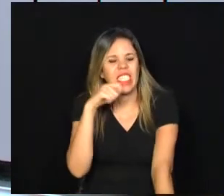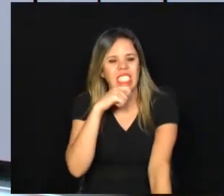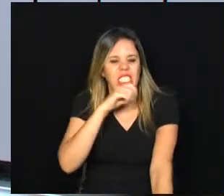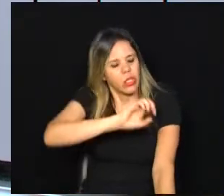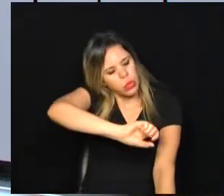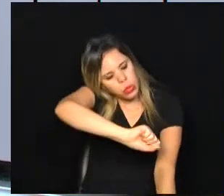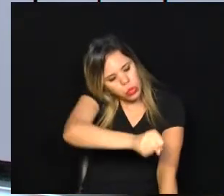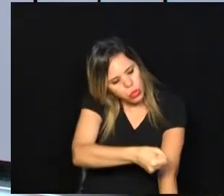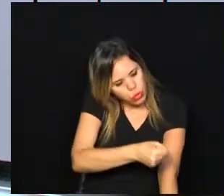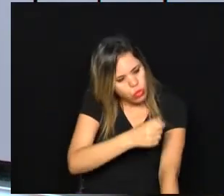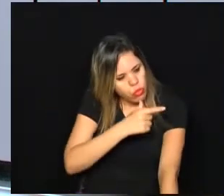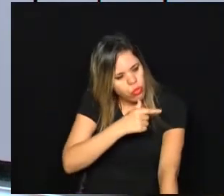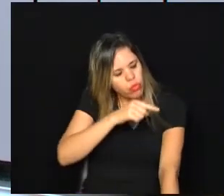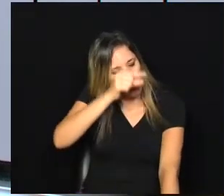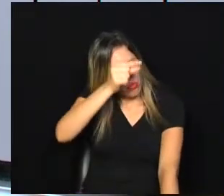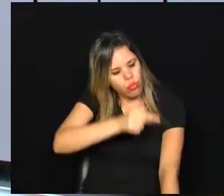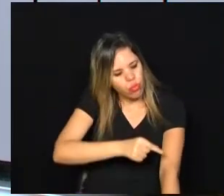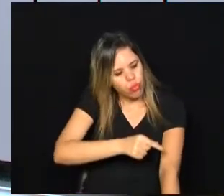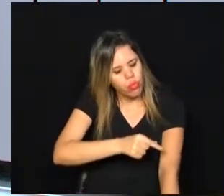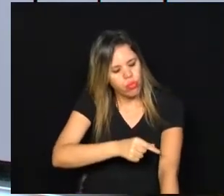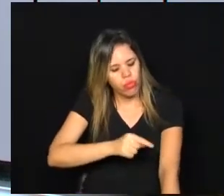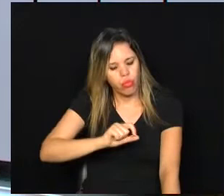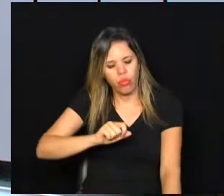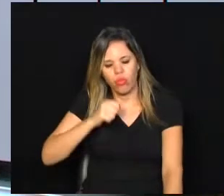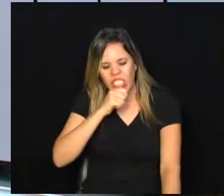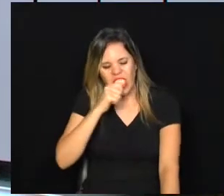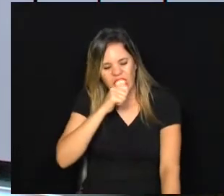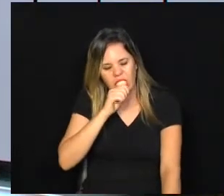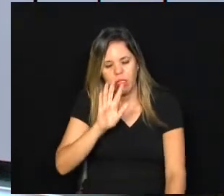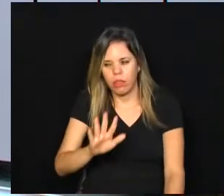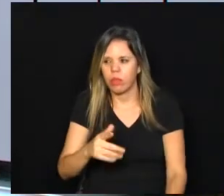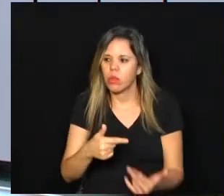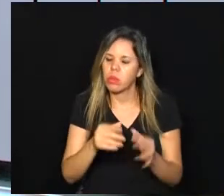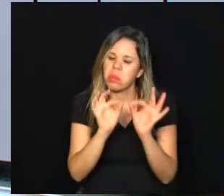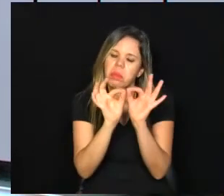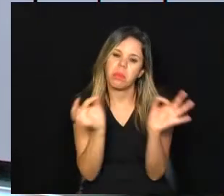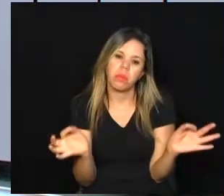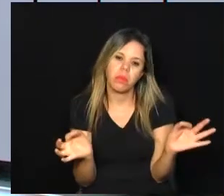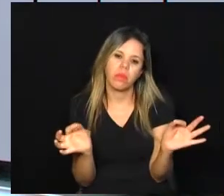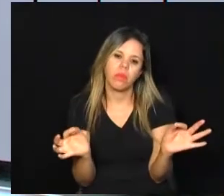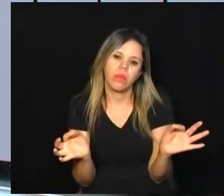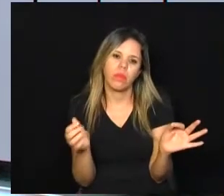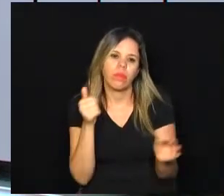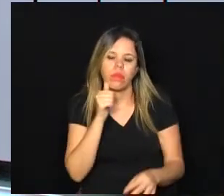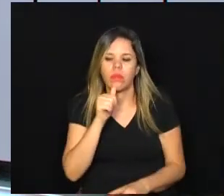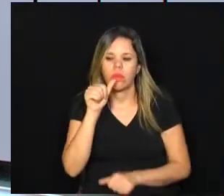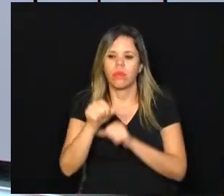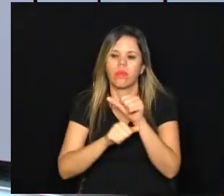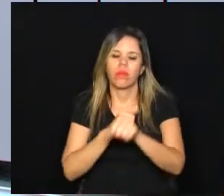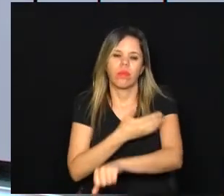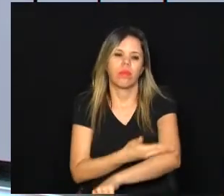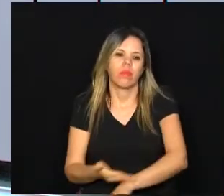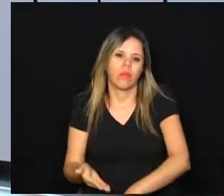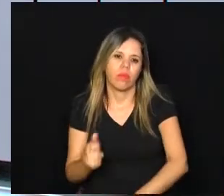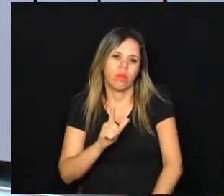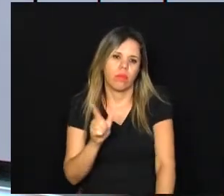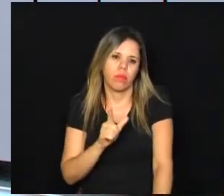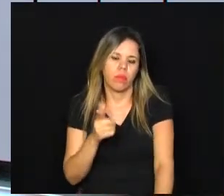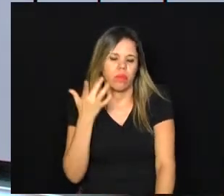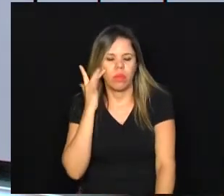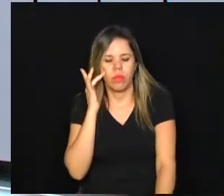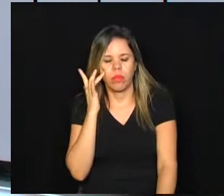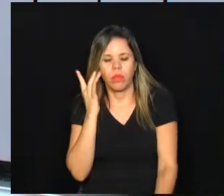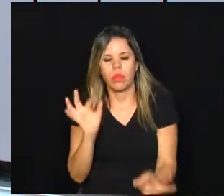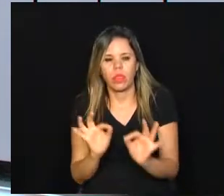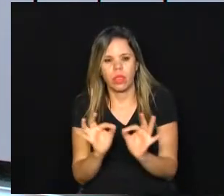fecha a torneira, né? Para não deixar vazando. Então, às vezes, uma coisa tão simples, para ela mudou um hábito. Claro. E eu acho que são de